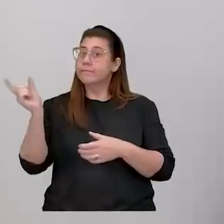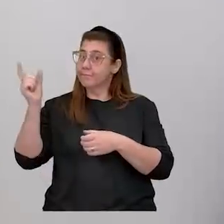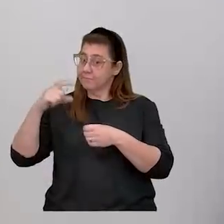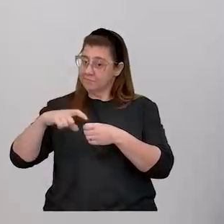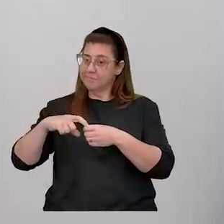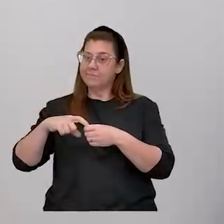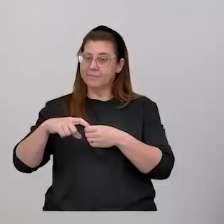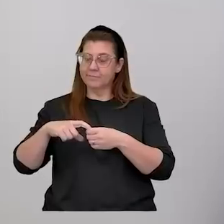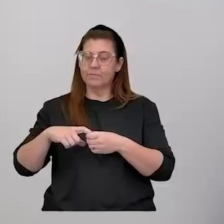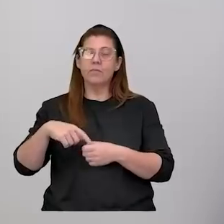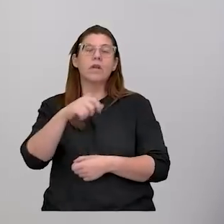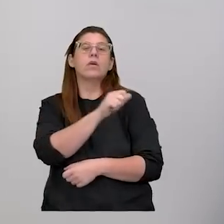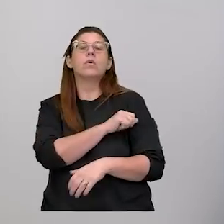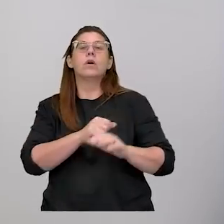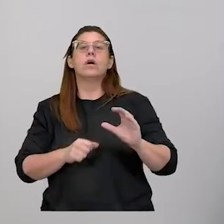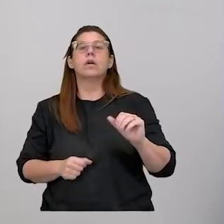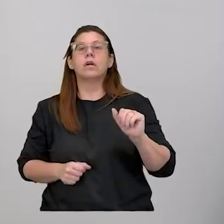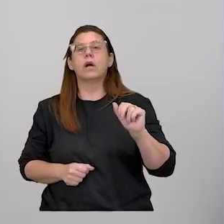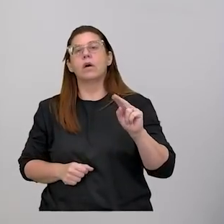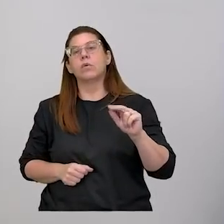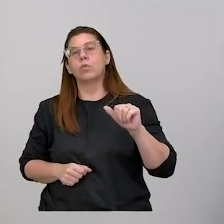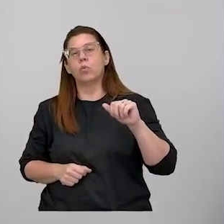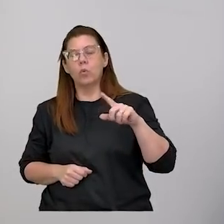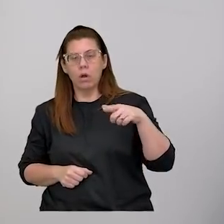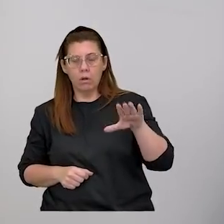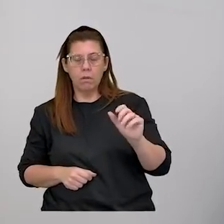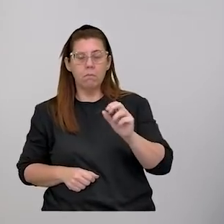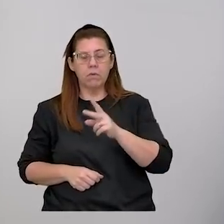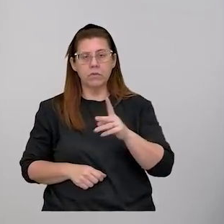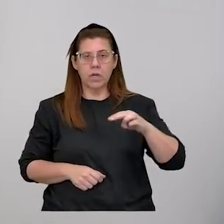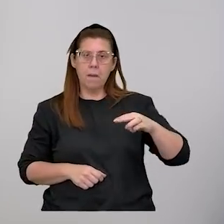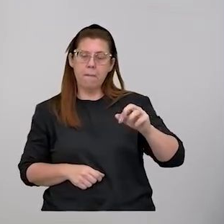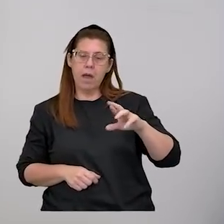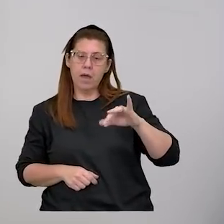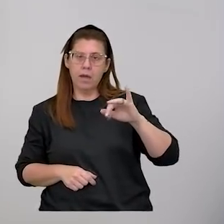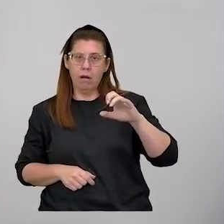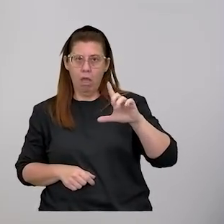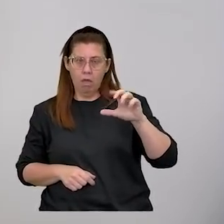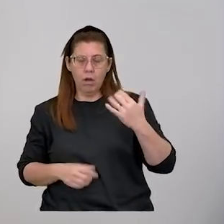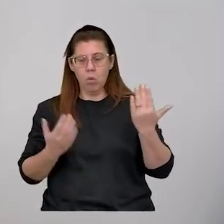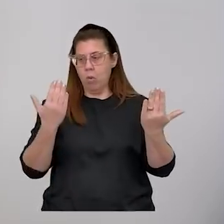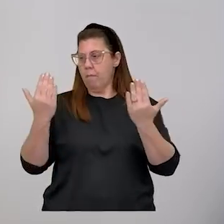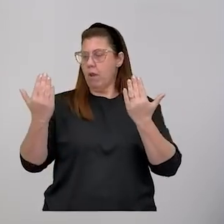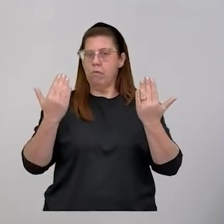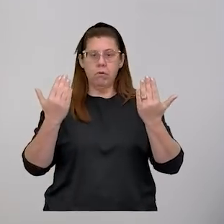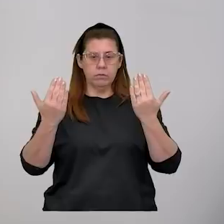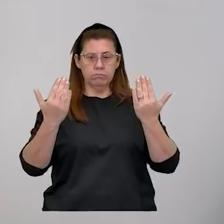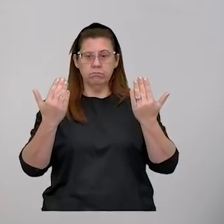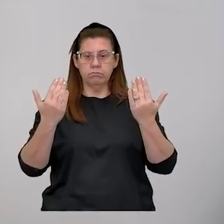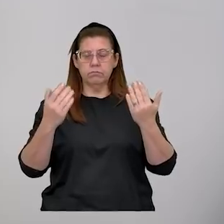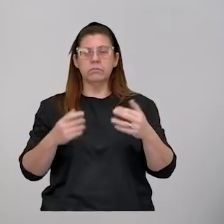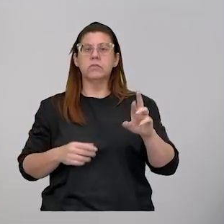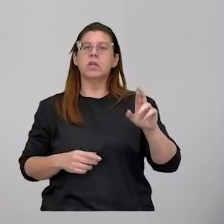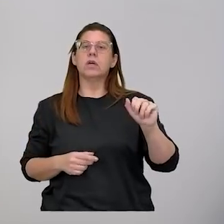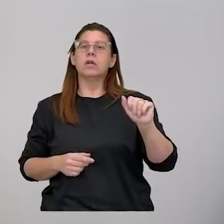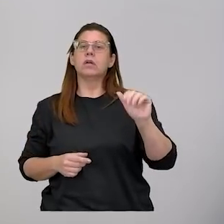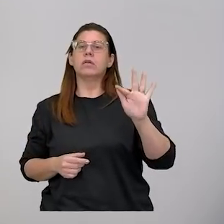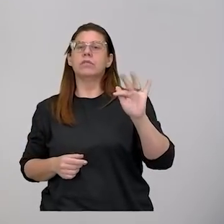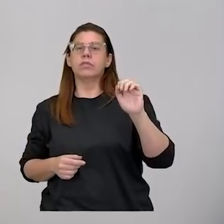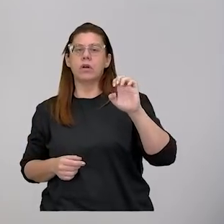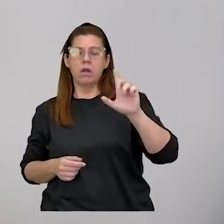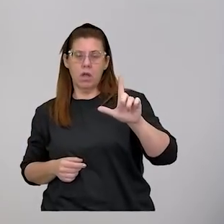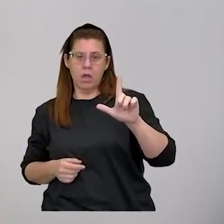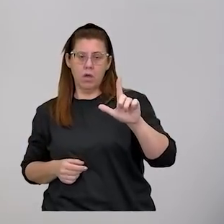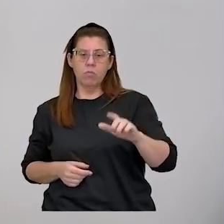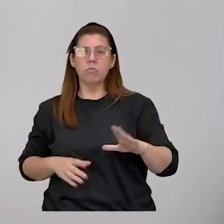Voltando, então, ao aluno Cauã, da Pro Marilene, como comparação. O aluno Rafael, da Pro Cíntia,